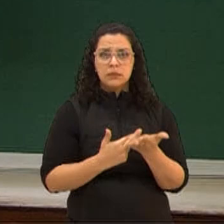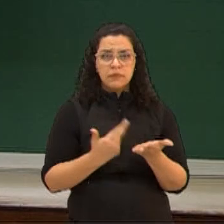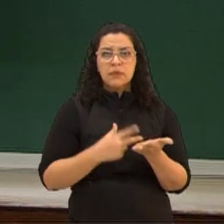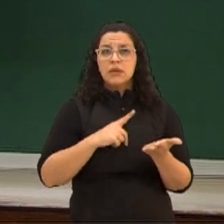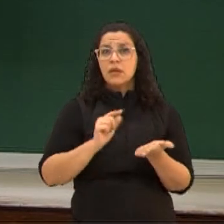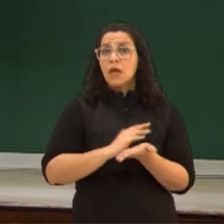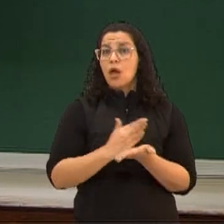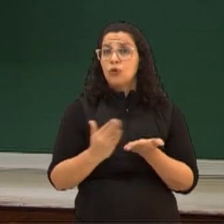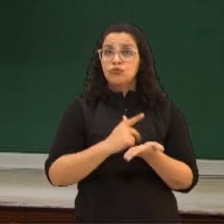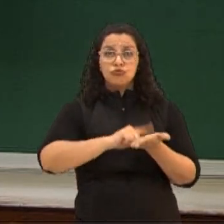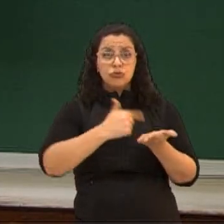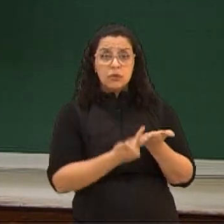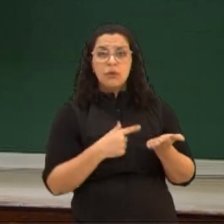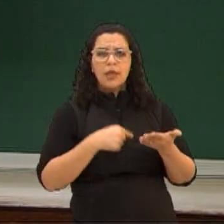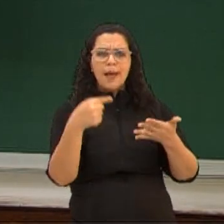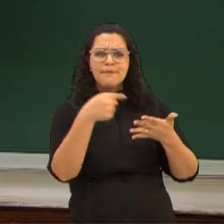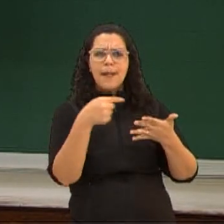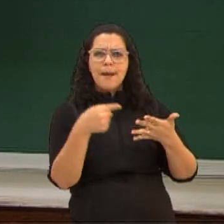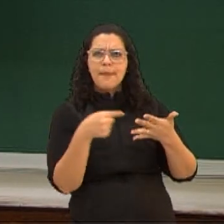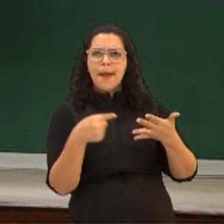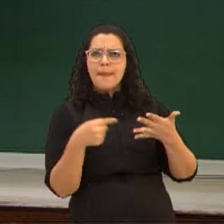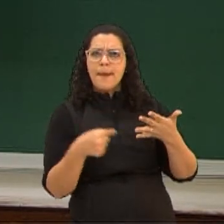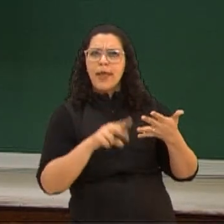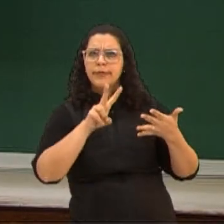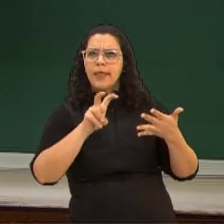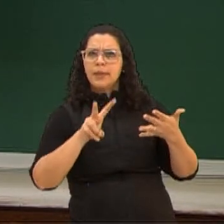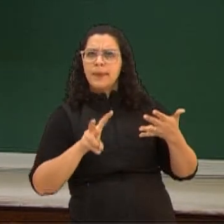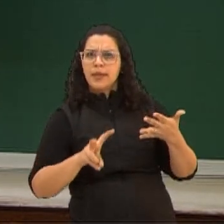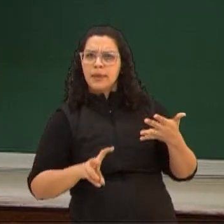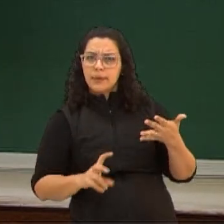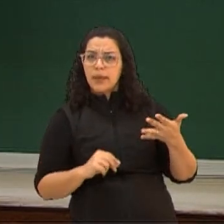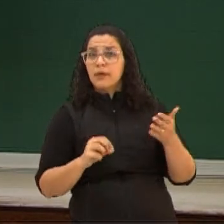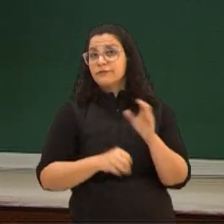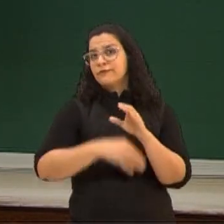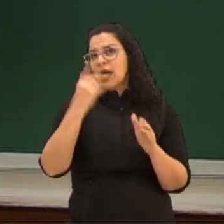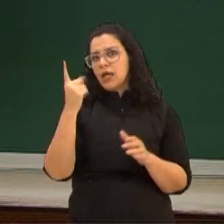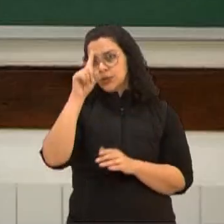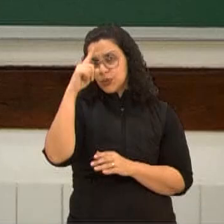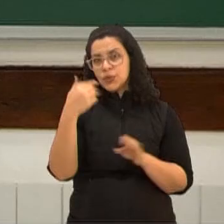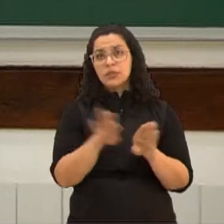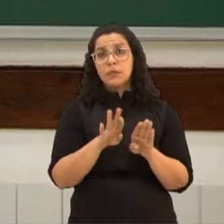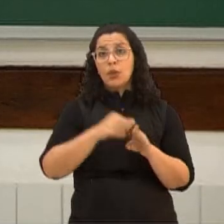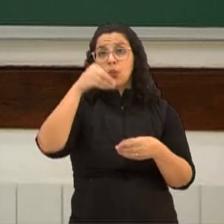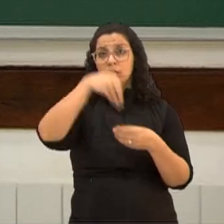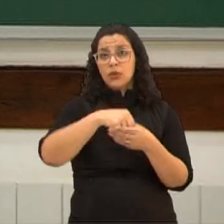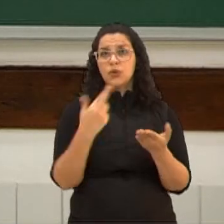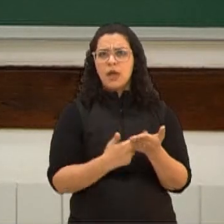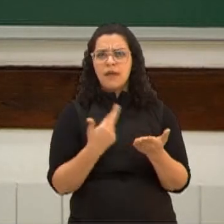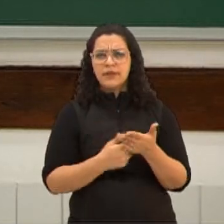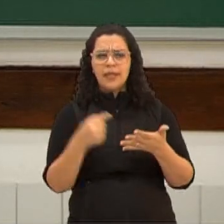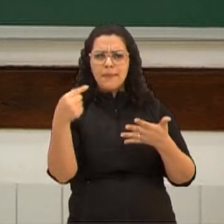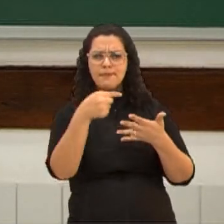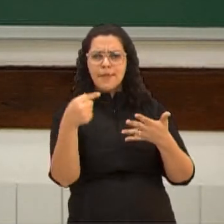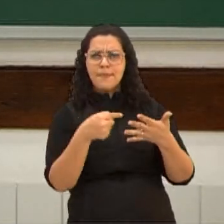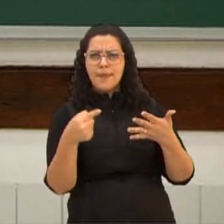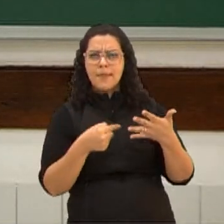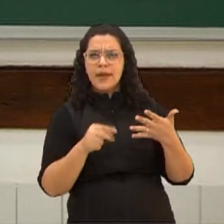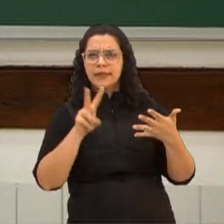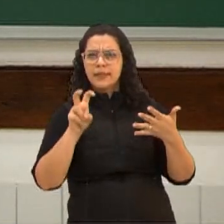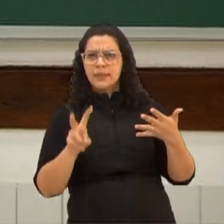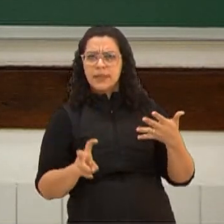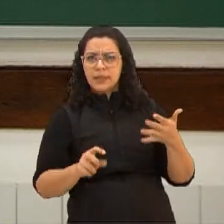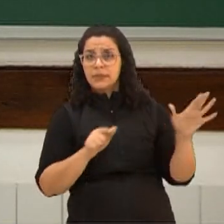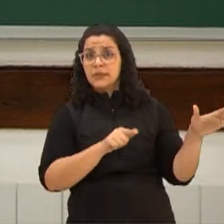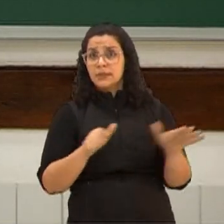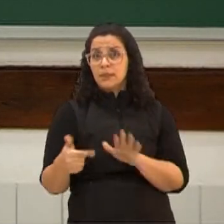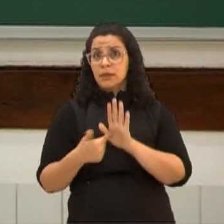o jornal que traz vários assuntos no mesmo dia ou na mesma revista, que ela seja